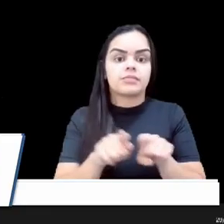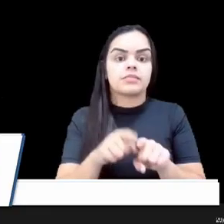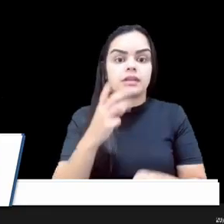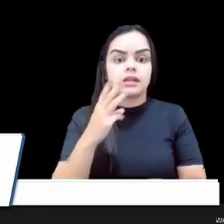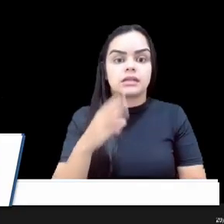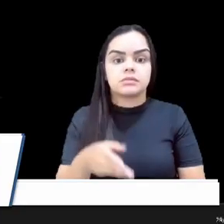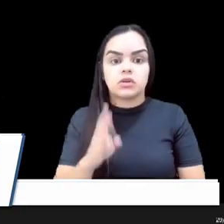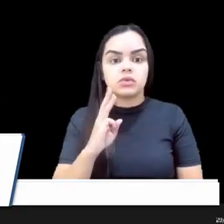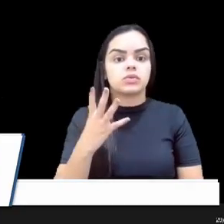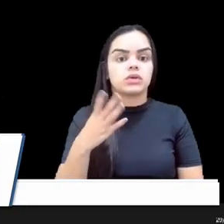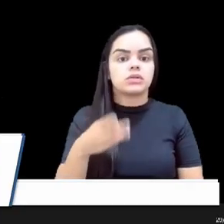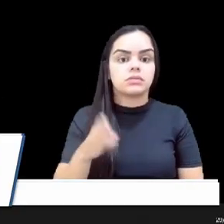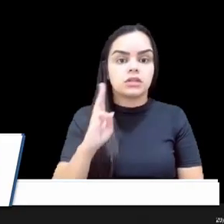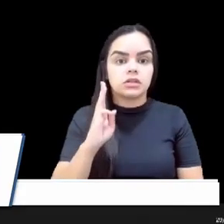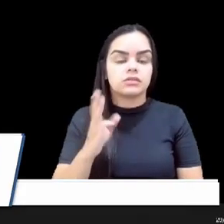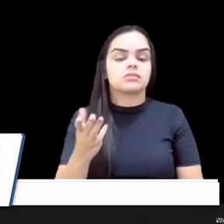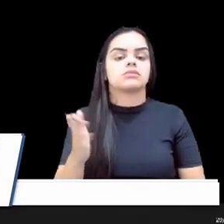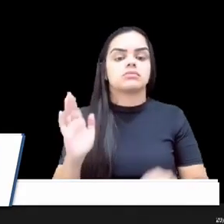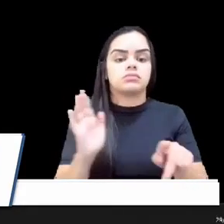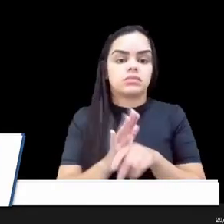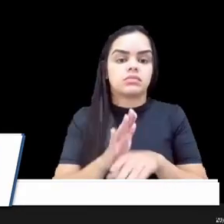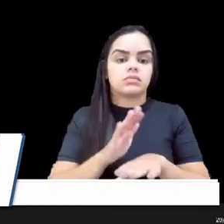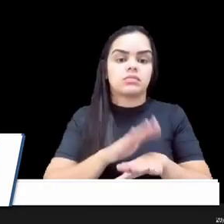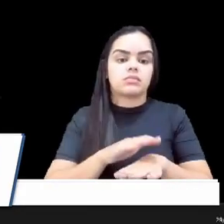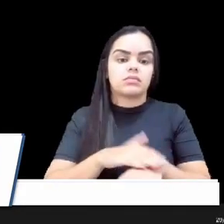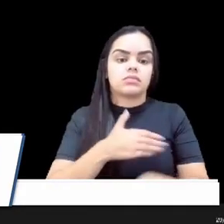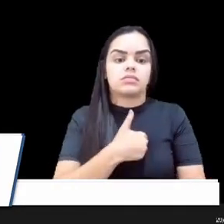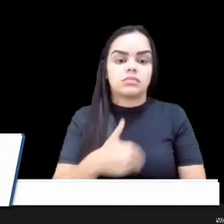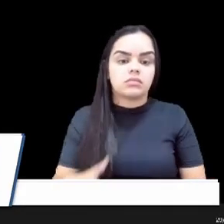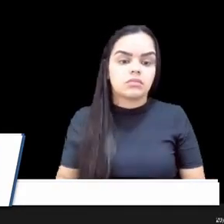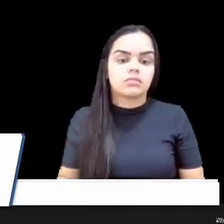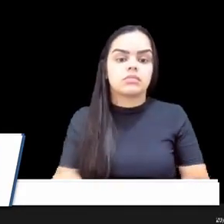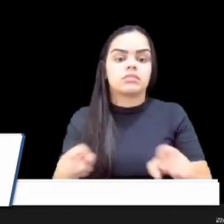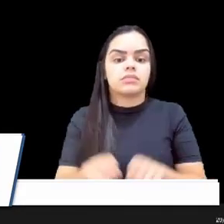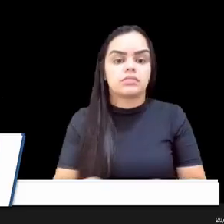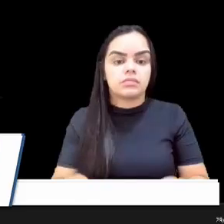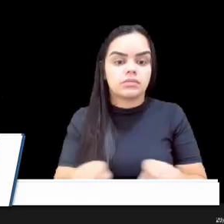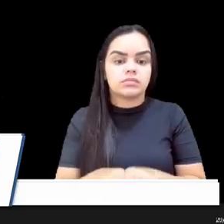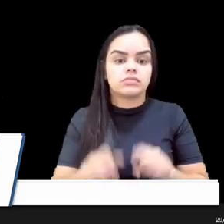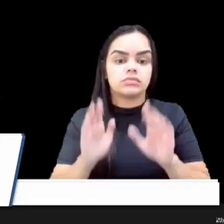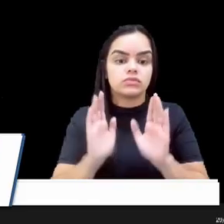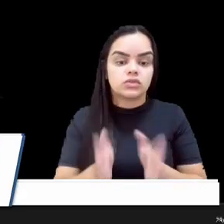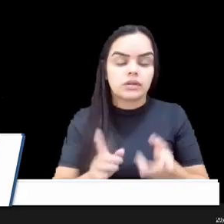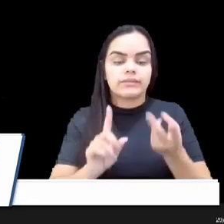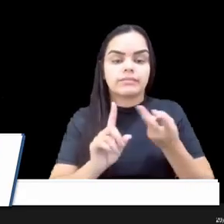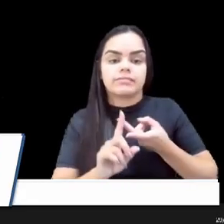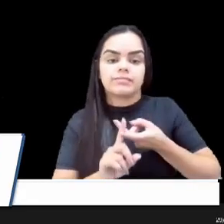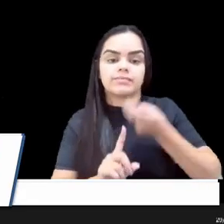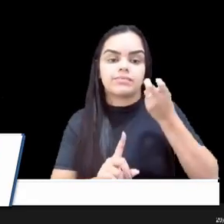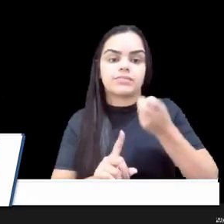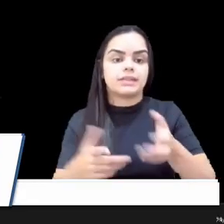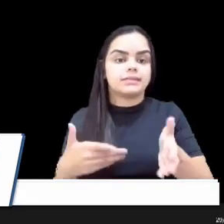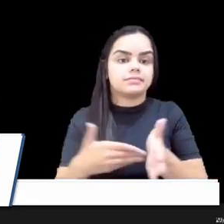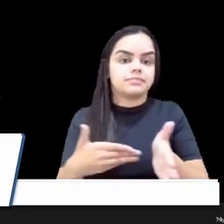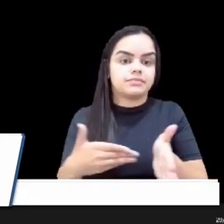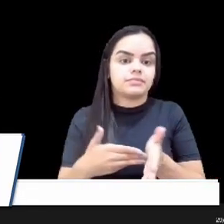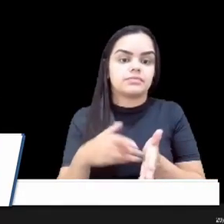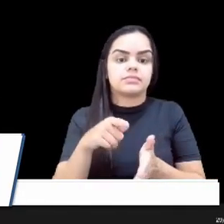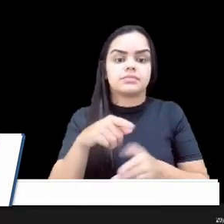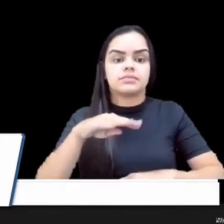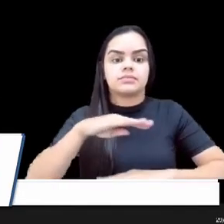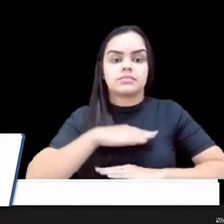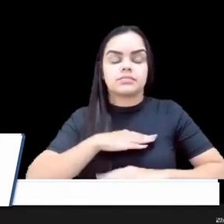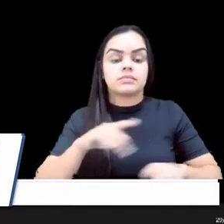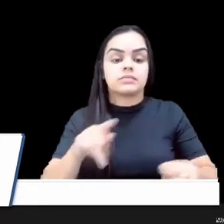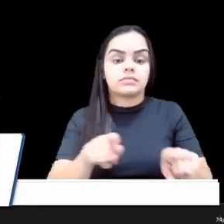Está no DNA desse partido. Não foi iniciativa do governo. O governo, pelo contrário, fez um pacote antifraudes que impedia esse tipo de situação, inclusive com